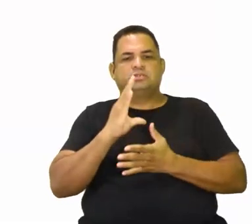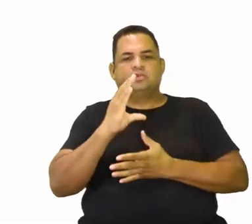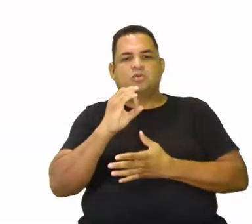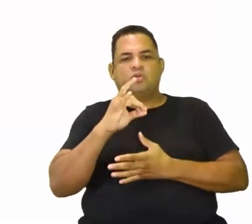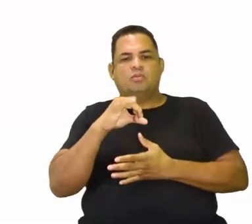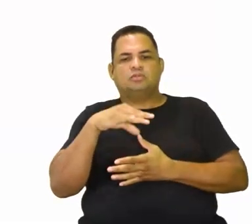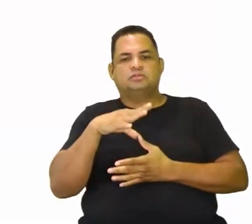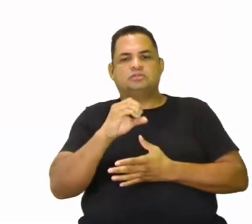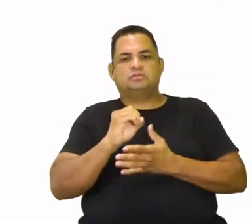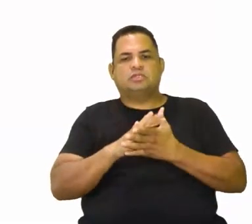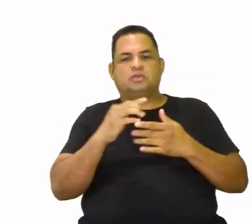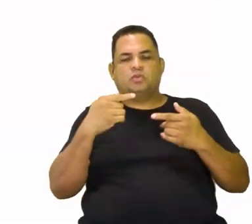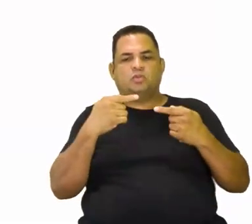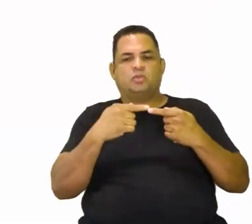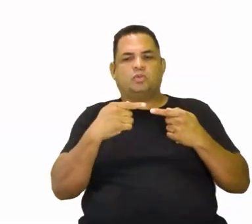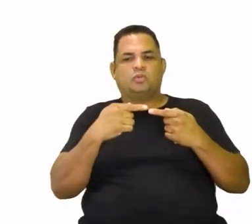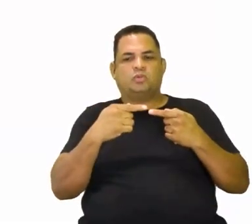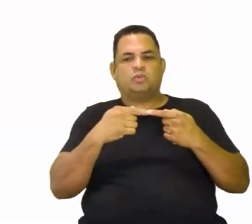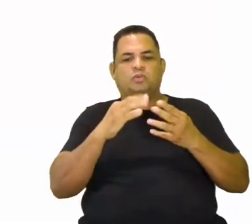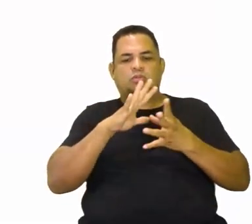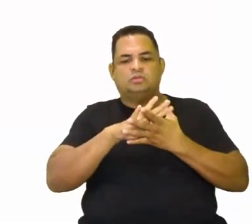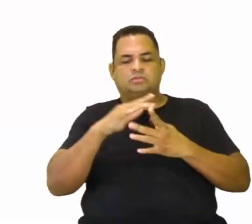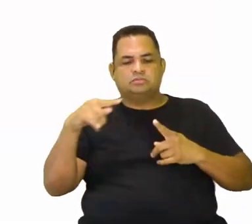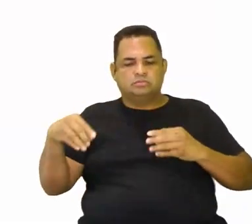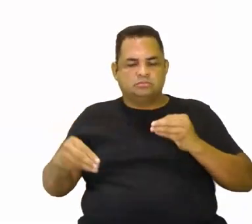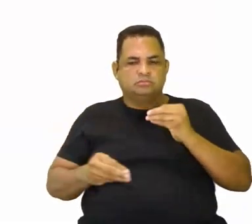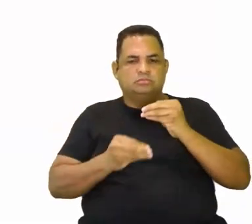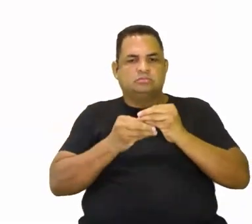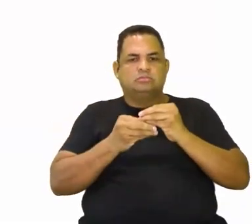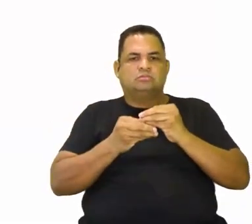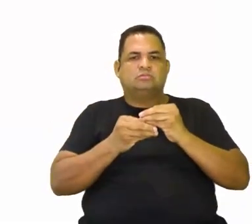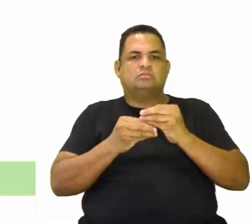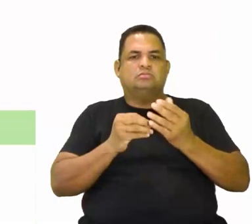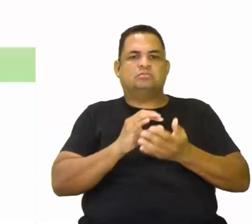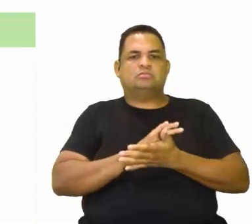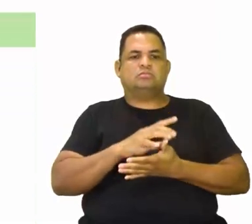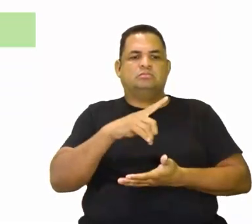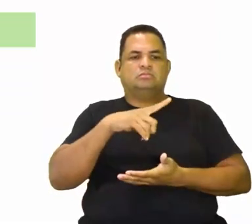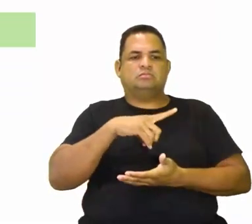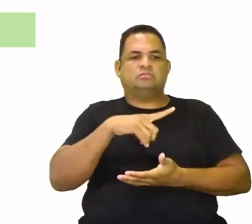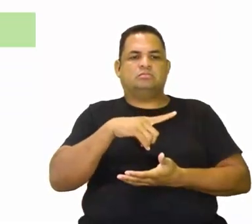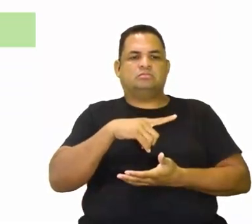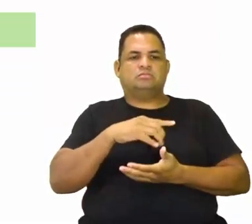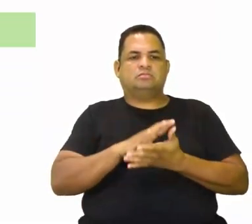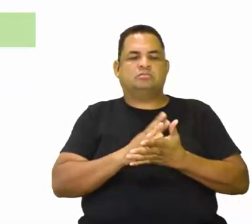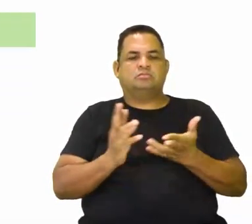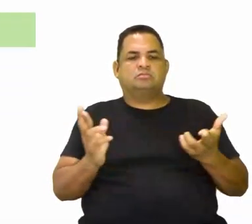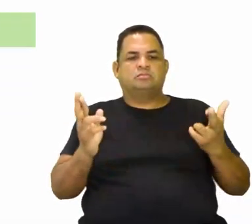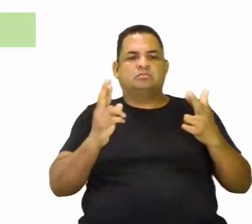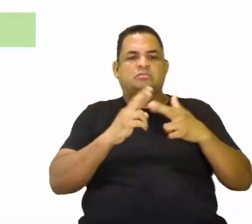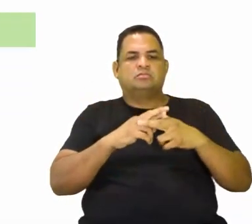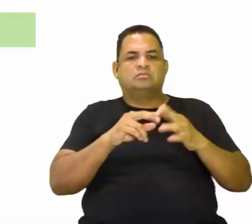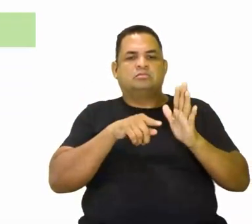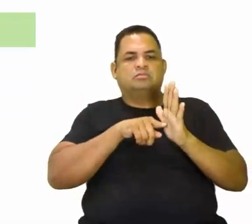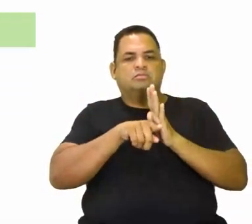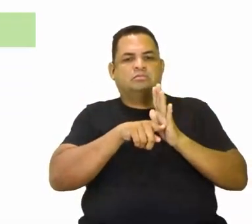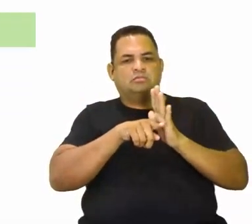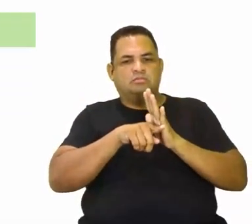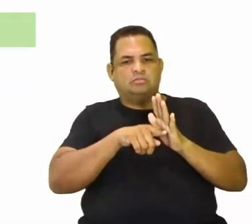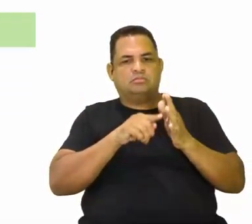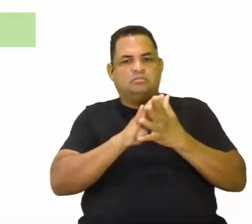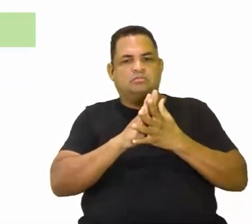decomposição, combinação ou adição. Nós temos as reações de análise